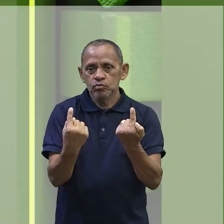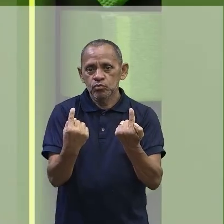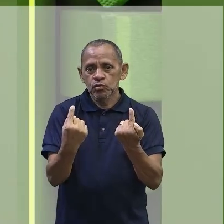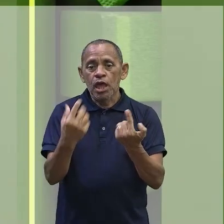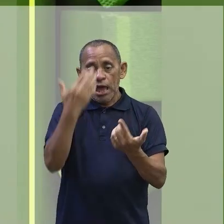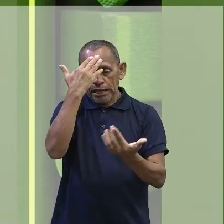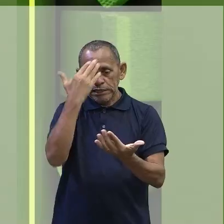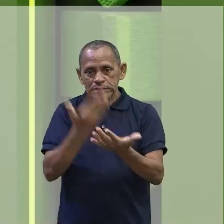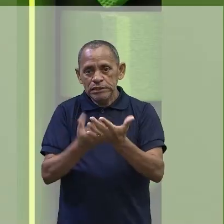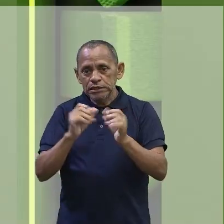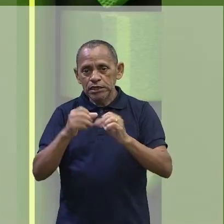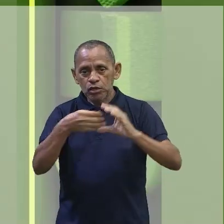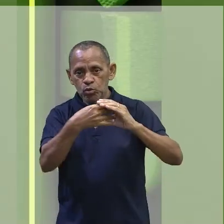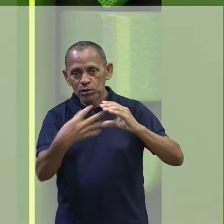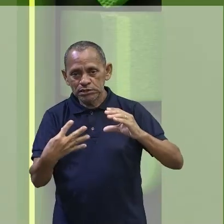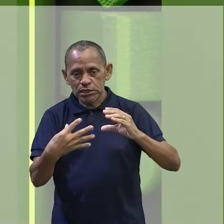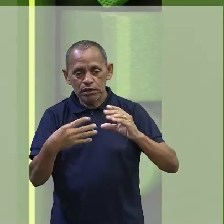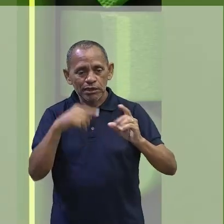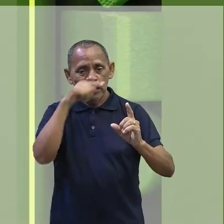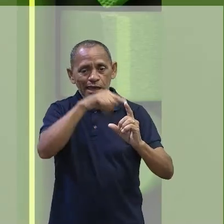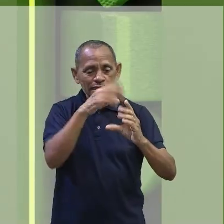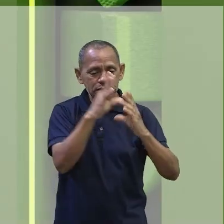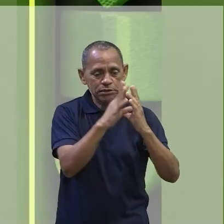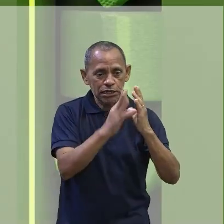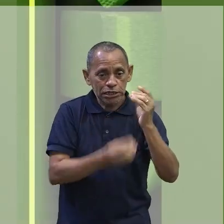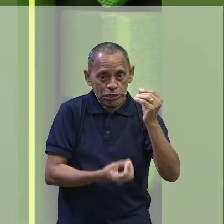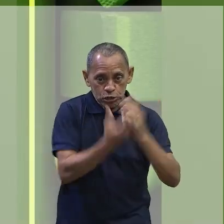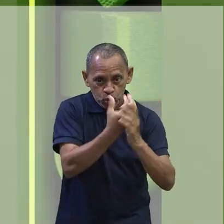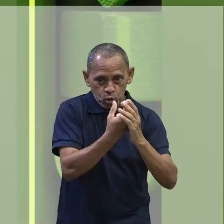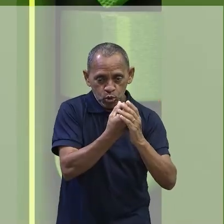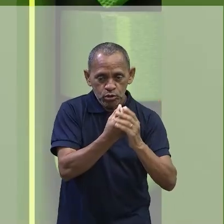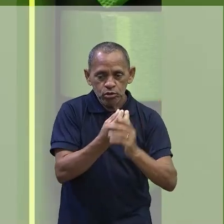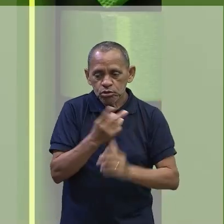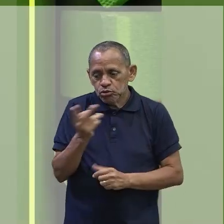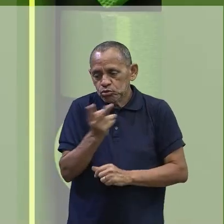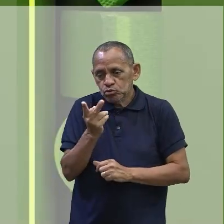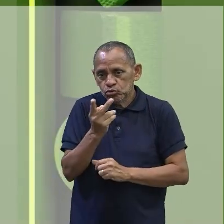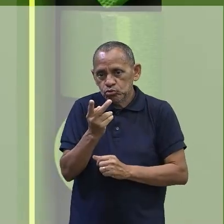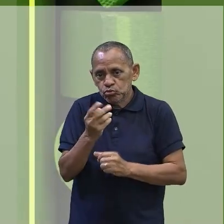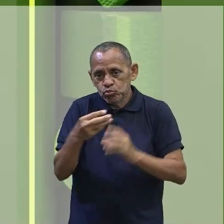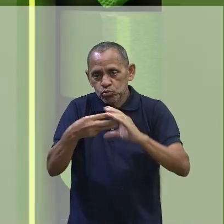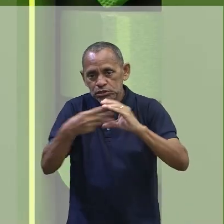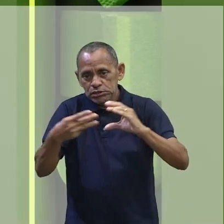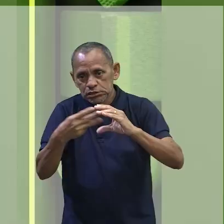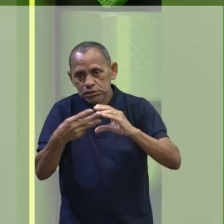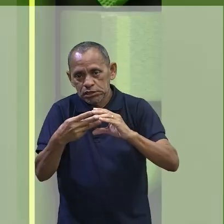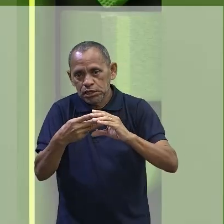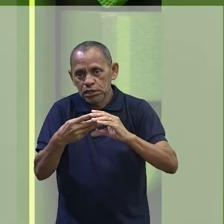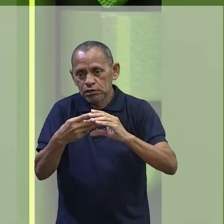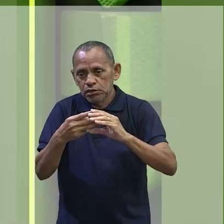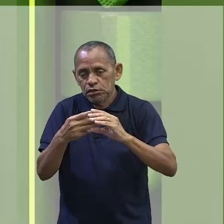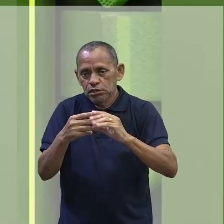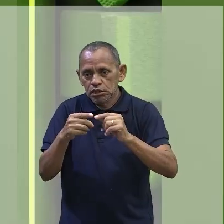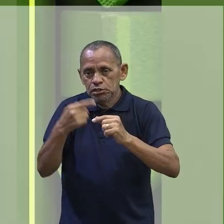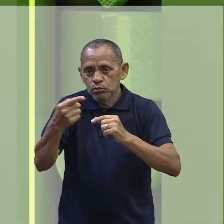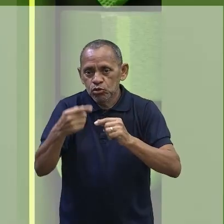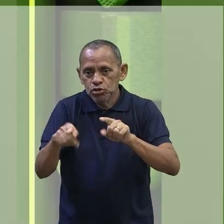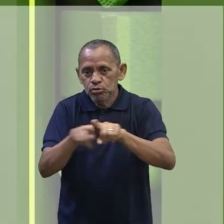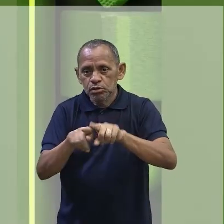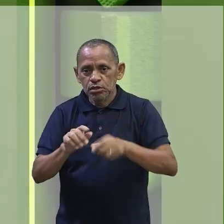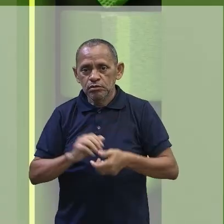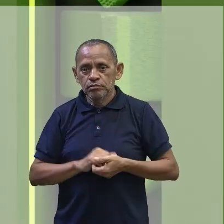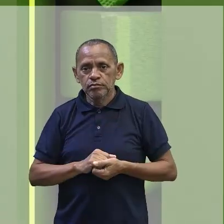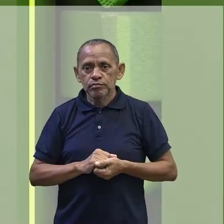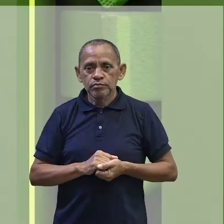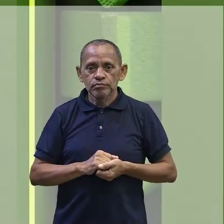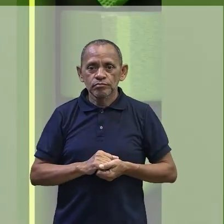que uma célula-mãe gerou duas células filhas. Isso nós falamos agora da replicação.